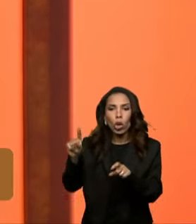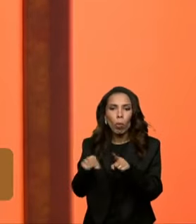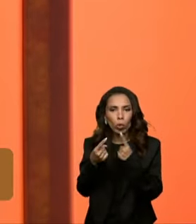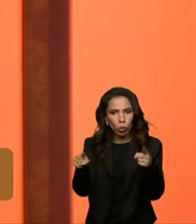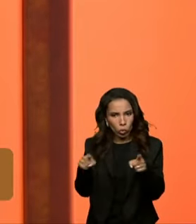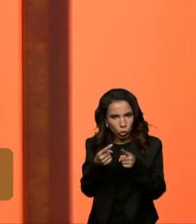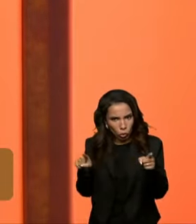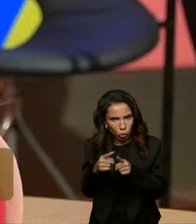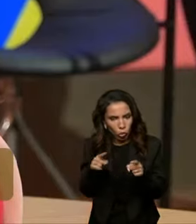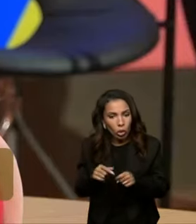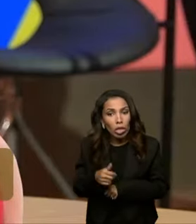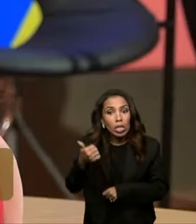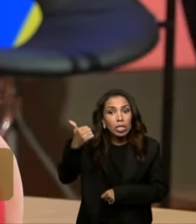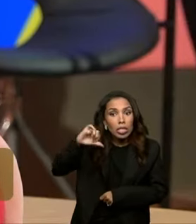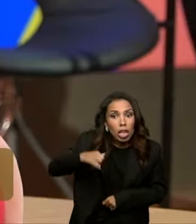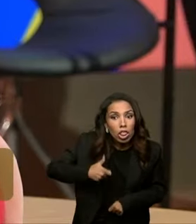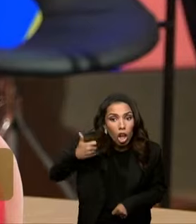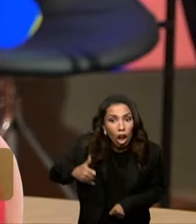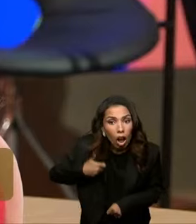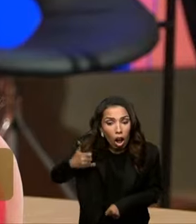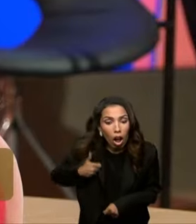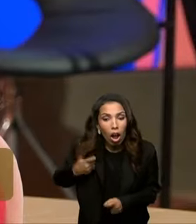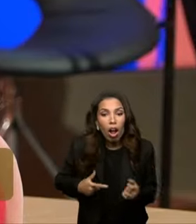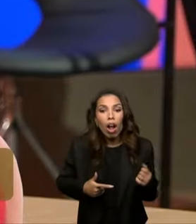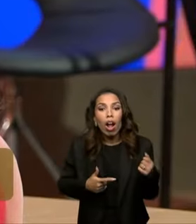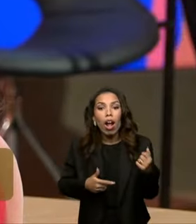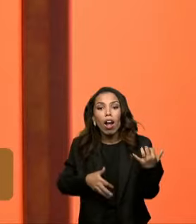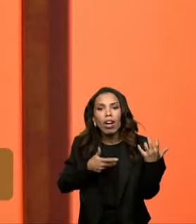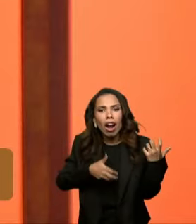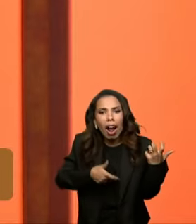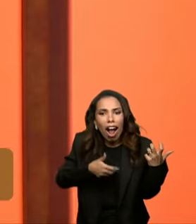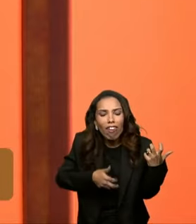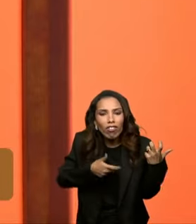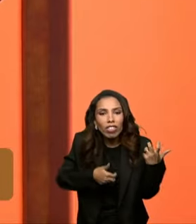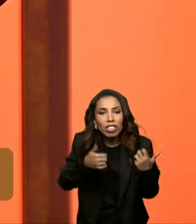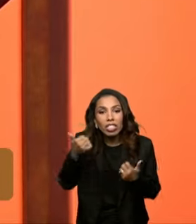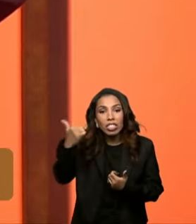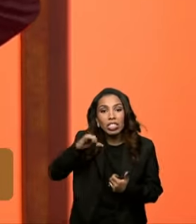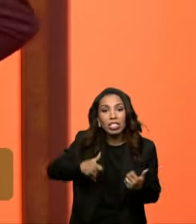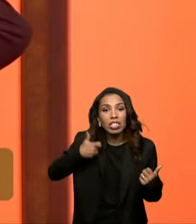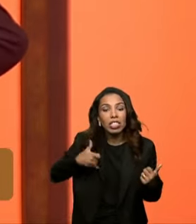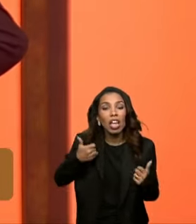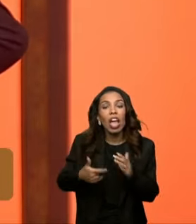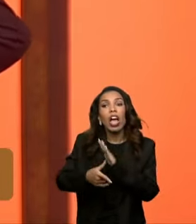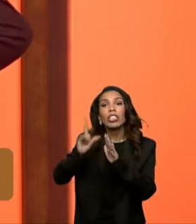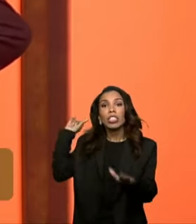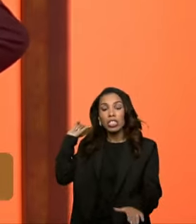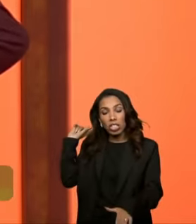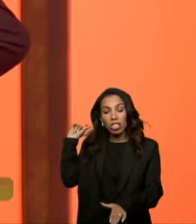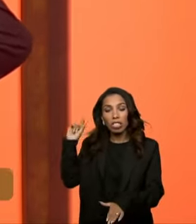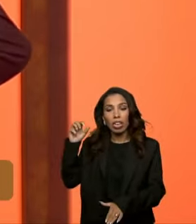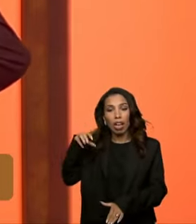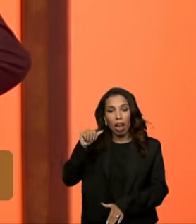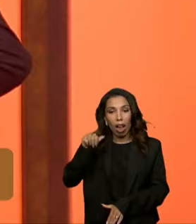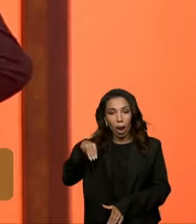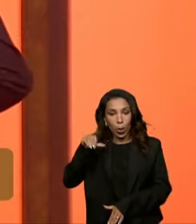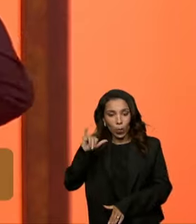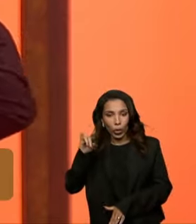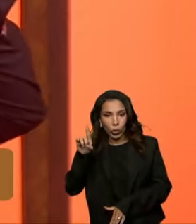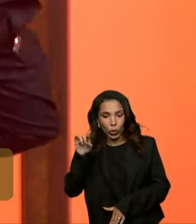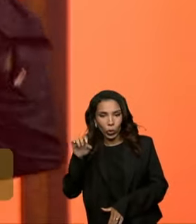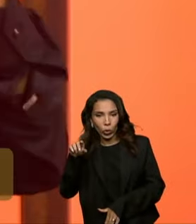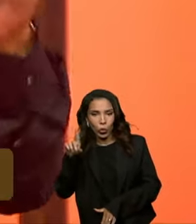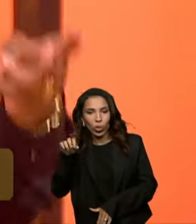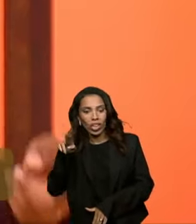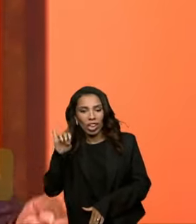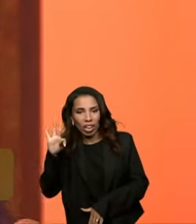né? Começou com ele. Você tinha 19 aninhos quando tocava com a vaquinha com ele? Eu comecei com o Zeca, eu tinha 19 anos. Antes eu toquei com o Amigo Neto. Foi. Né? Depois de tocar com o